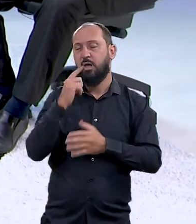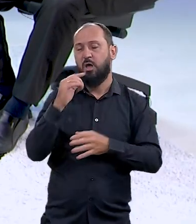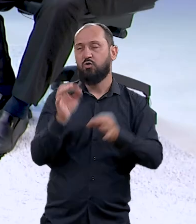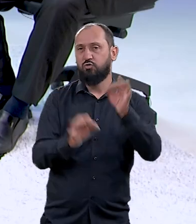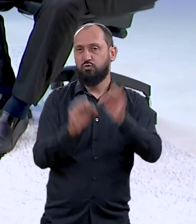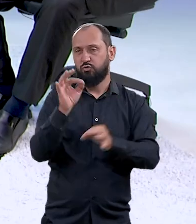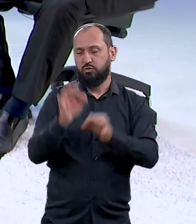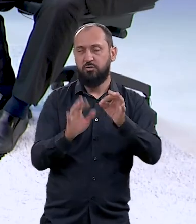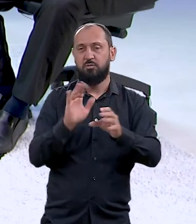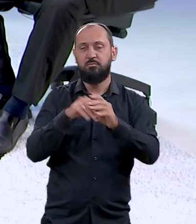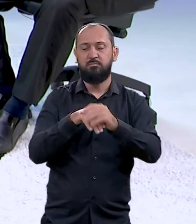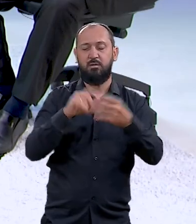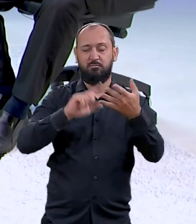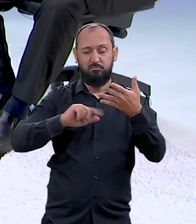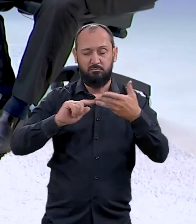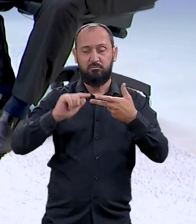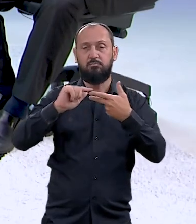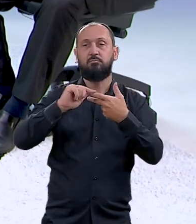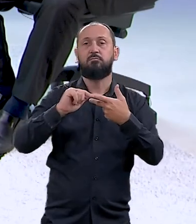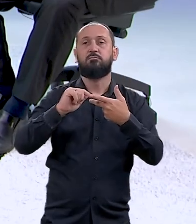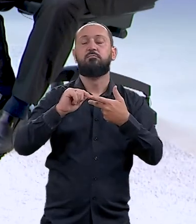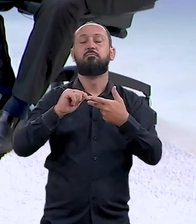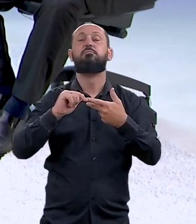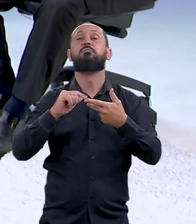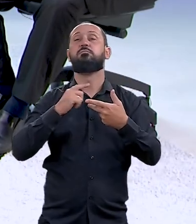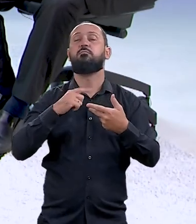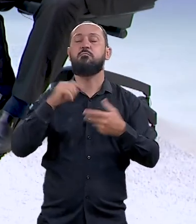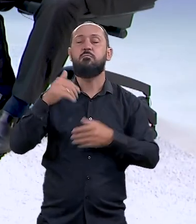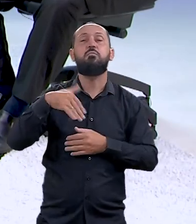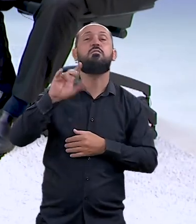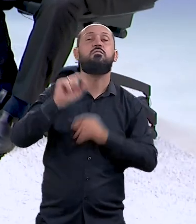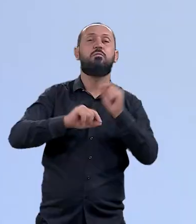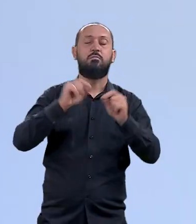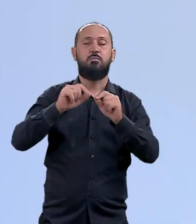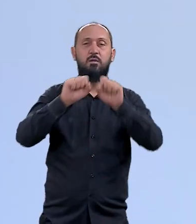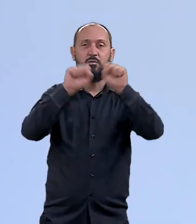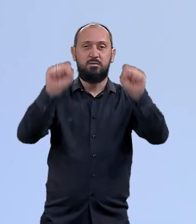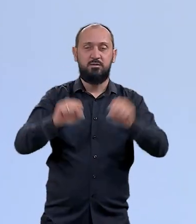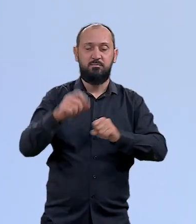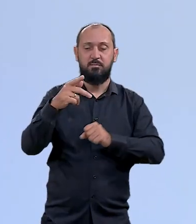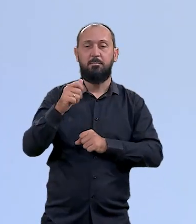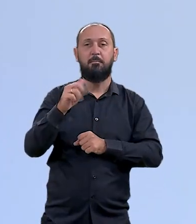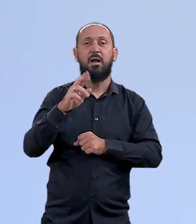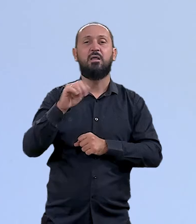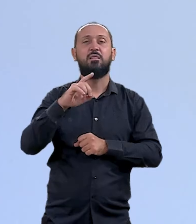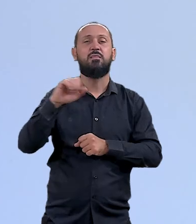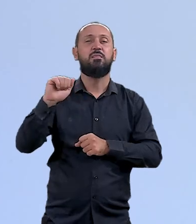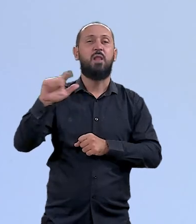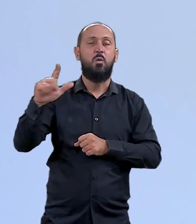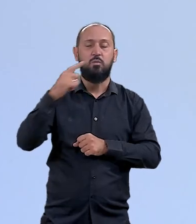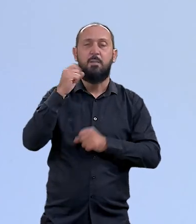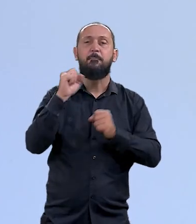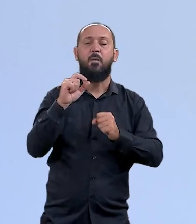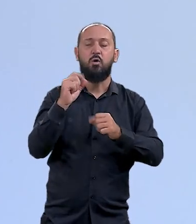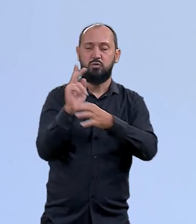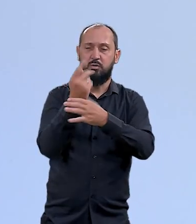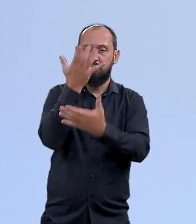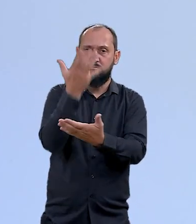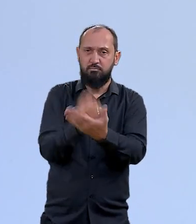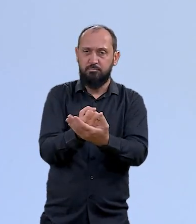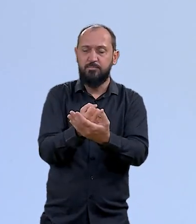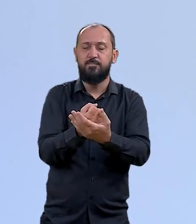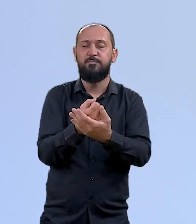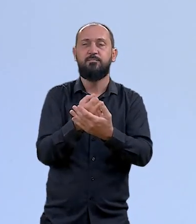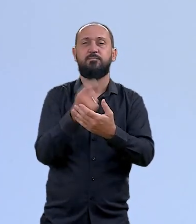aplicativo Pardal. Escreve Pardal igual o Pardal, o passarinho mesmo. Isso mesmo. Inclusive, o pássaro ele é o símbolo desse aplicativo,